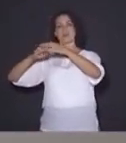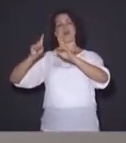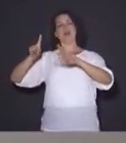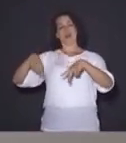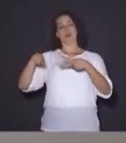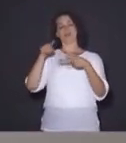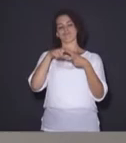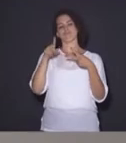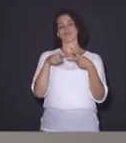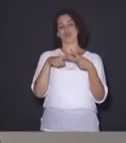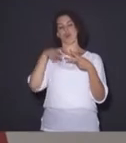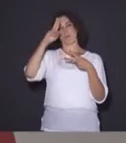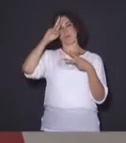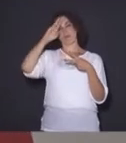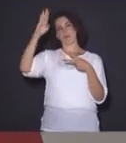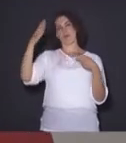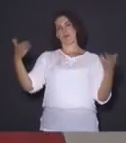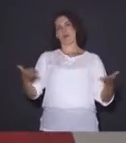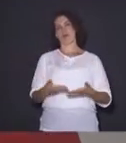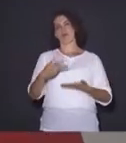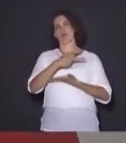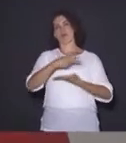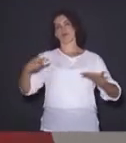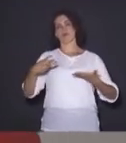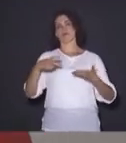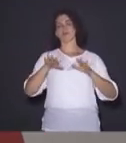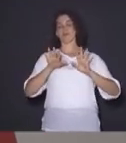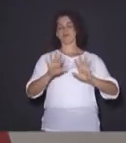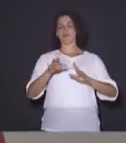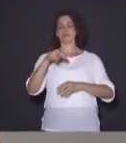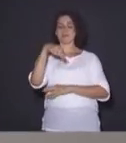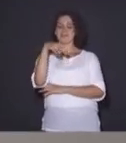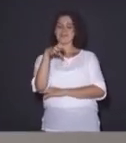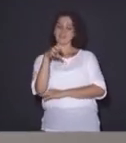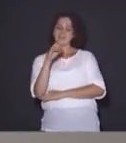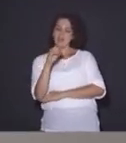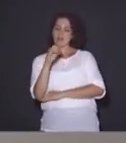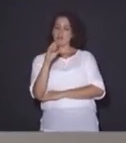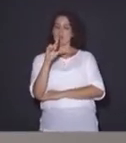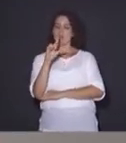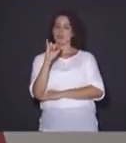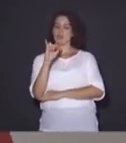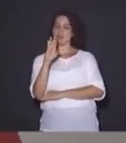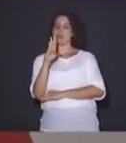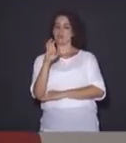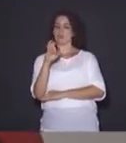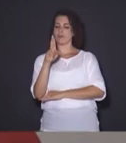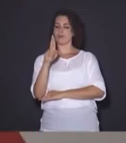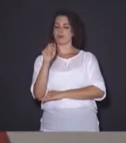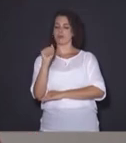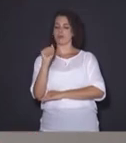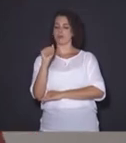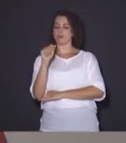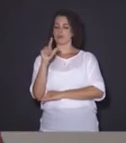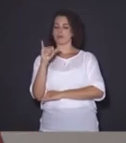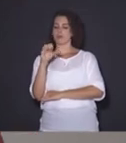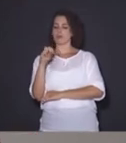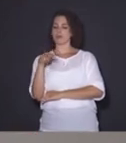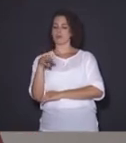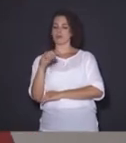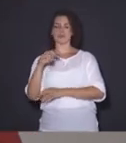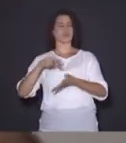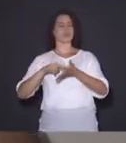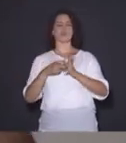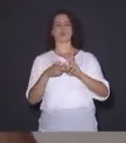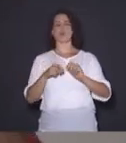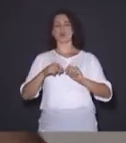golpe o que é o neoliberalismo é o domínio do sistema financeiro como ele chega na cabeça das pessoas